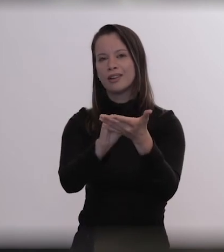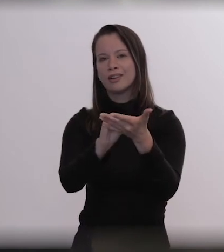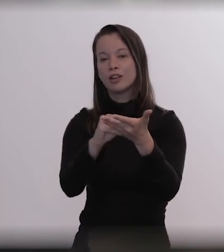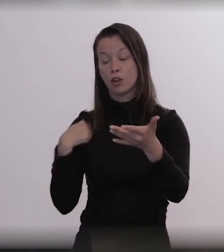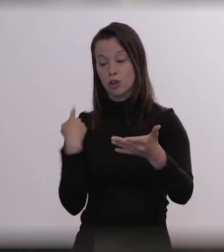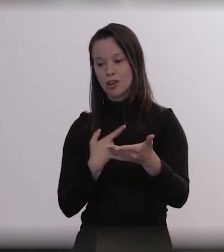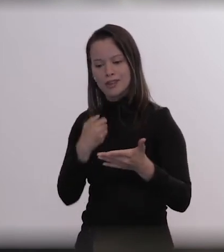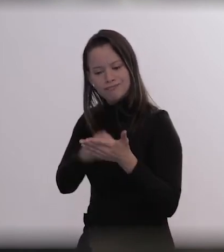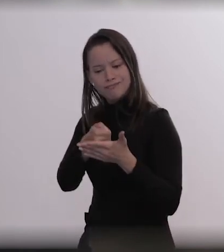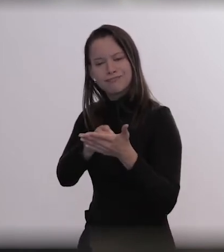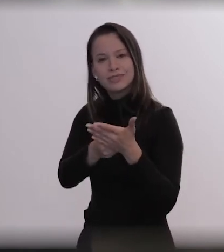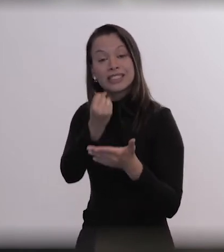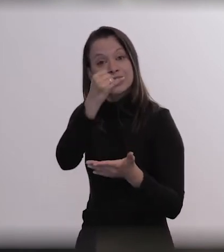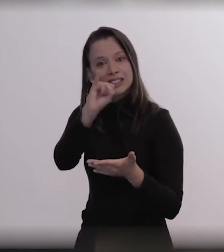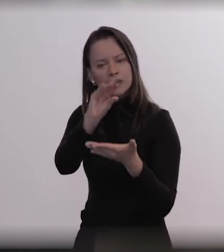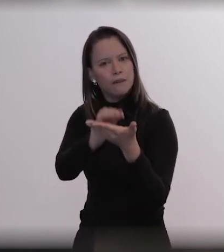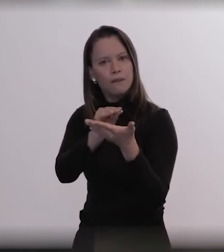Quando nada falta,